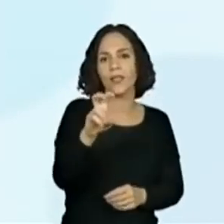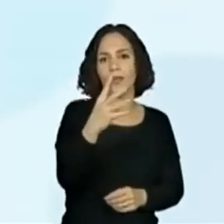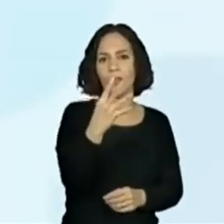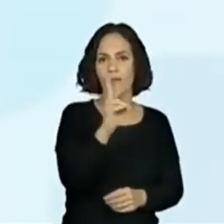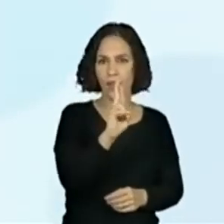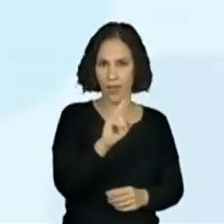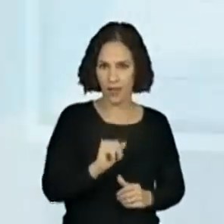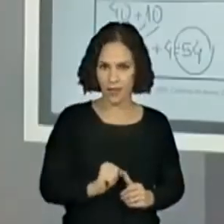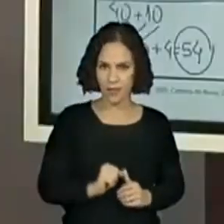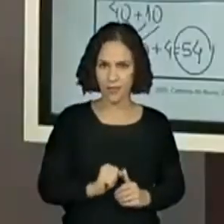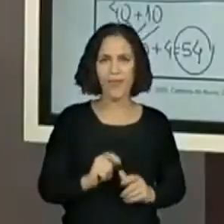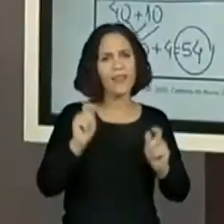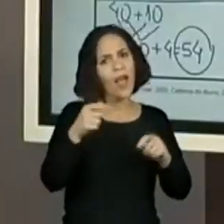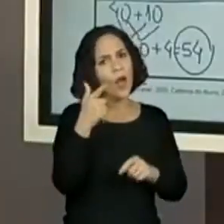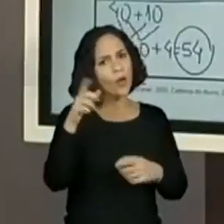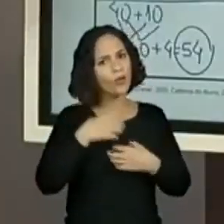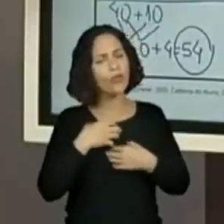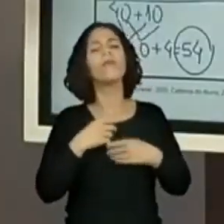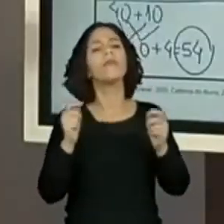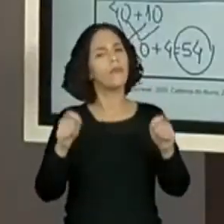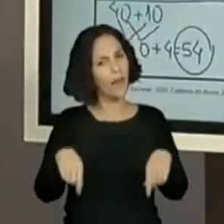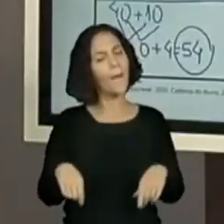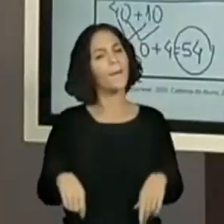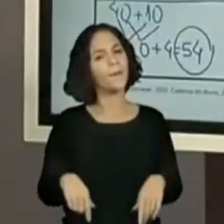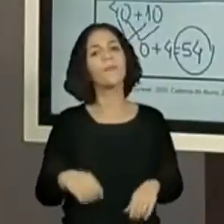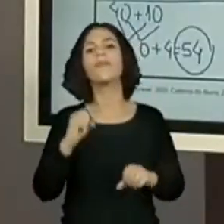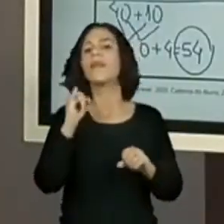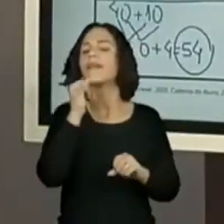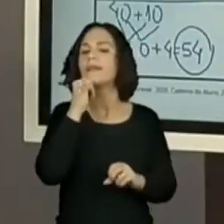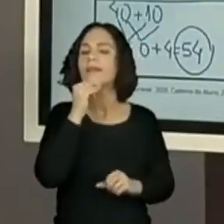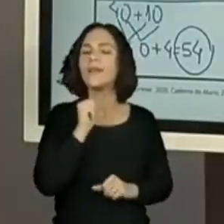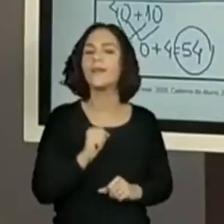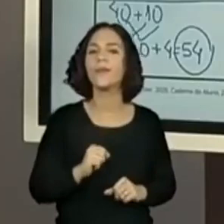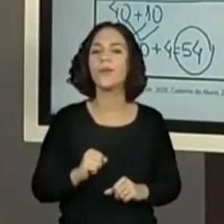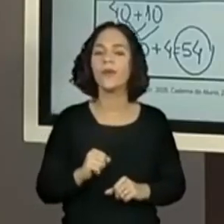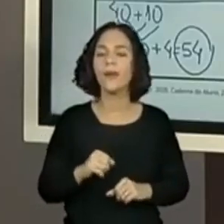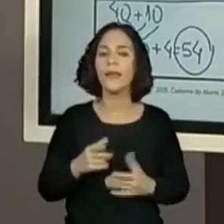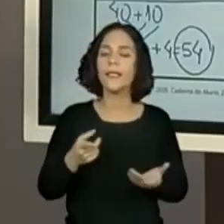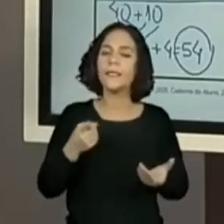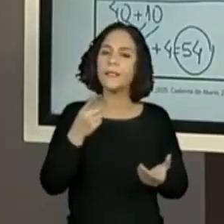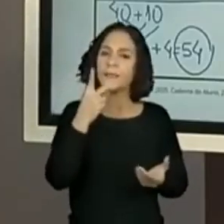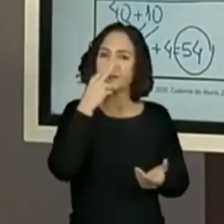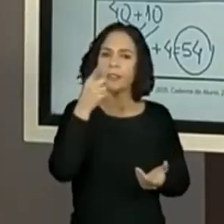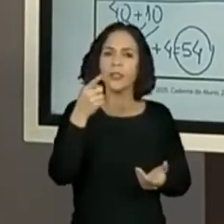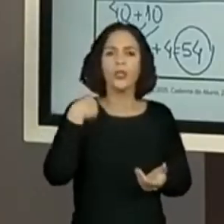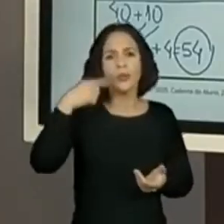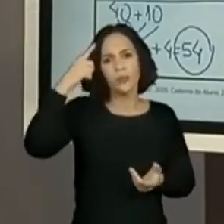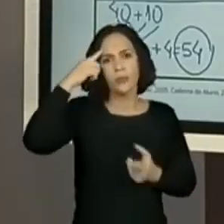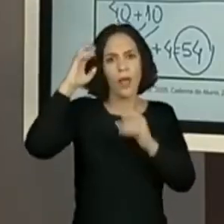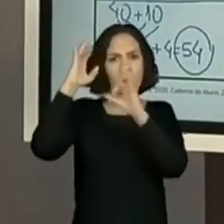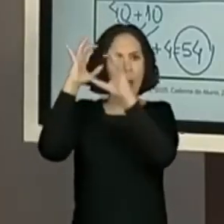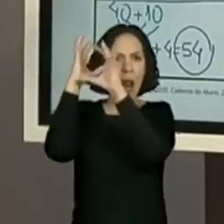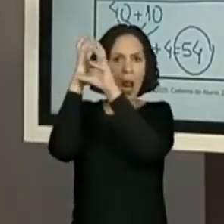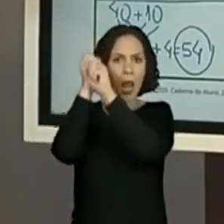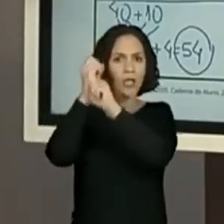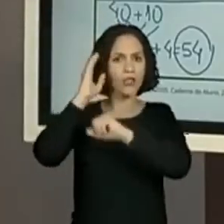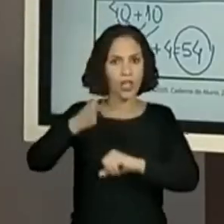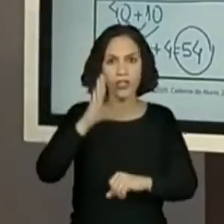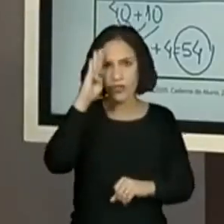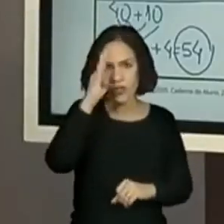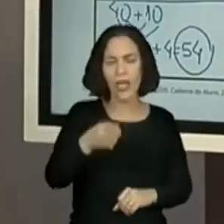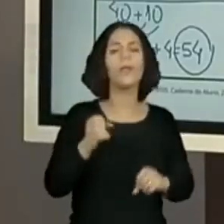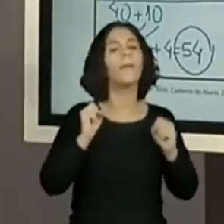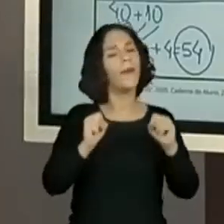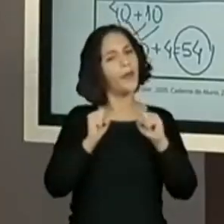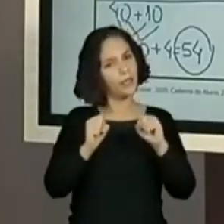R$54. Poderia ser de outra maneira? Poderia. Eu poderia fazer a contagem, quem está um pouco mais cálculo mental, que a gente fala, isso, que pensa, professora. Eu